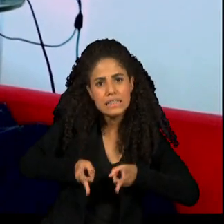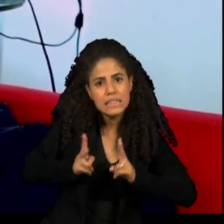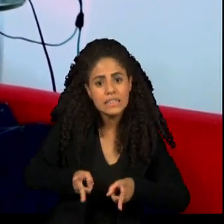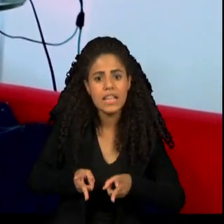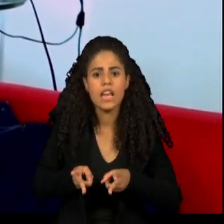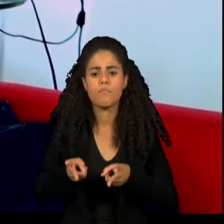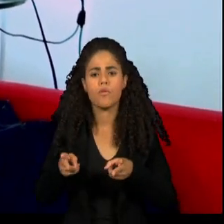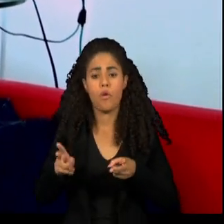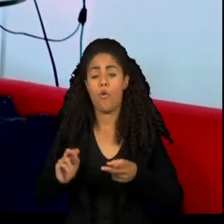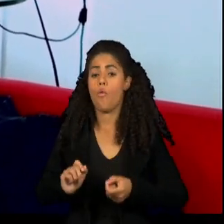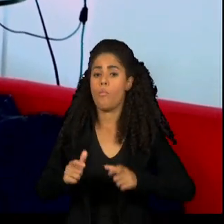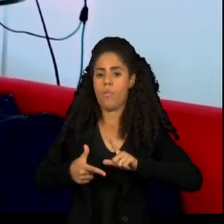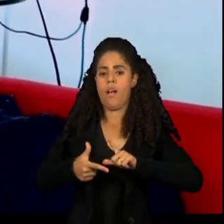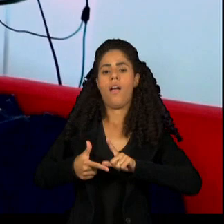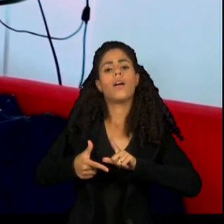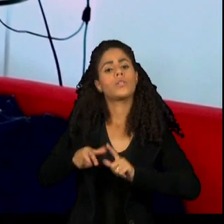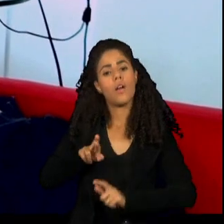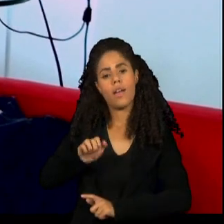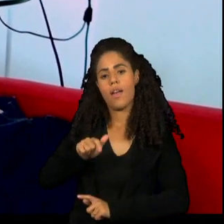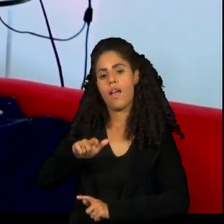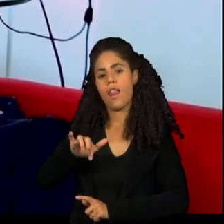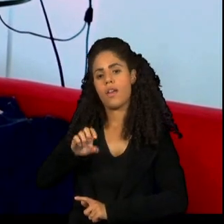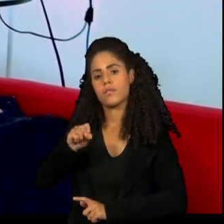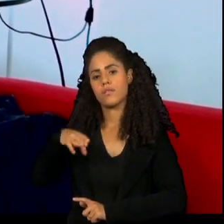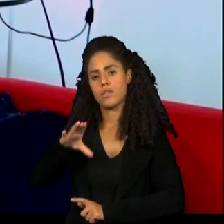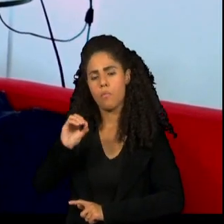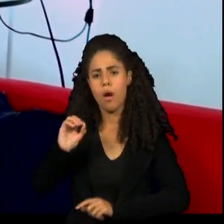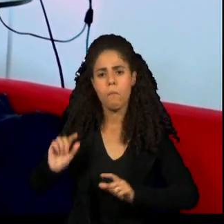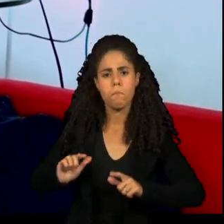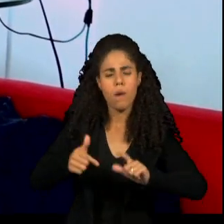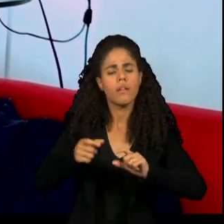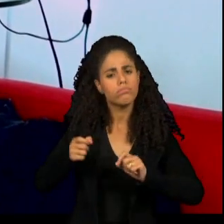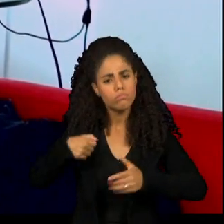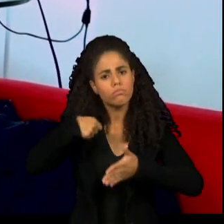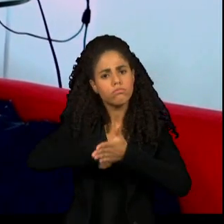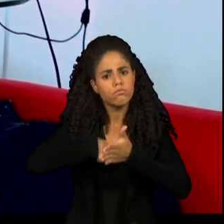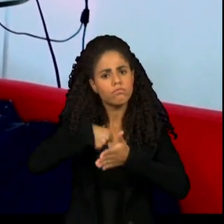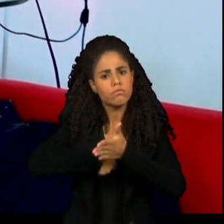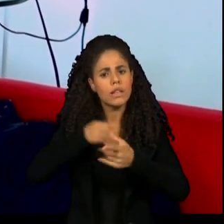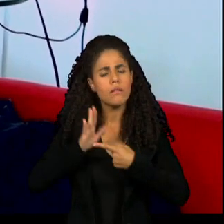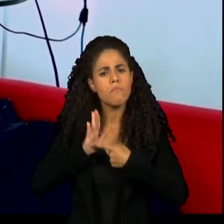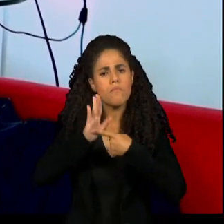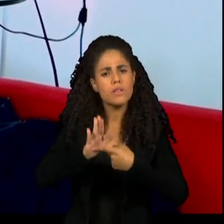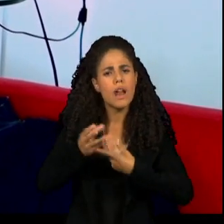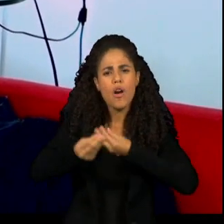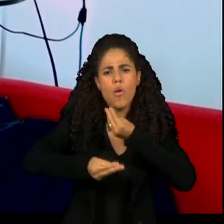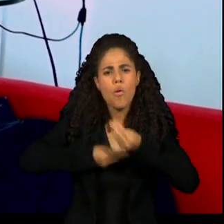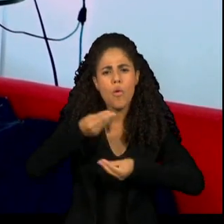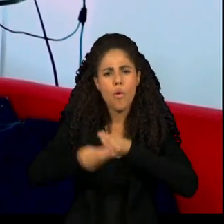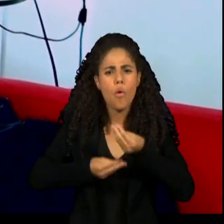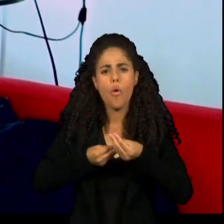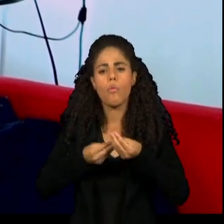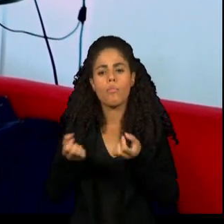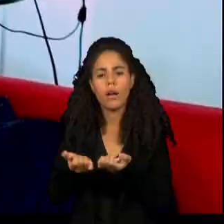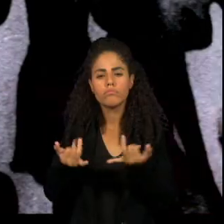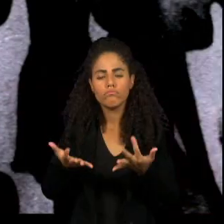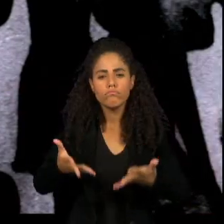realismo para um estilo que se podia dizer de alguma forma